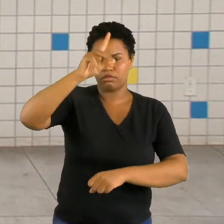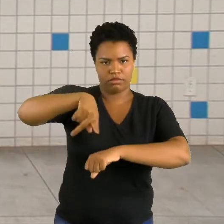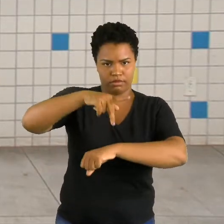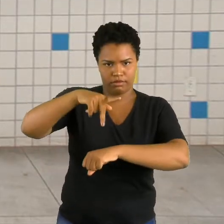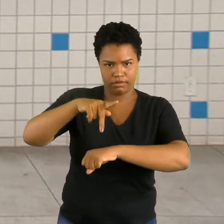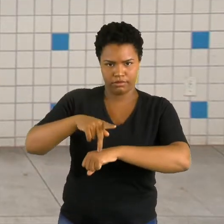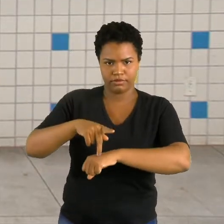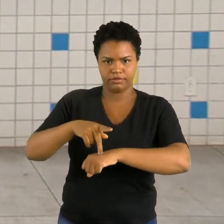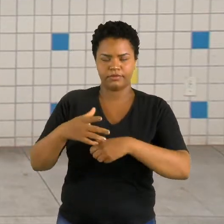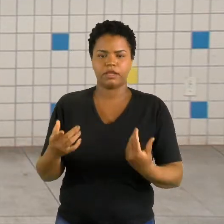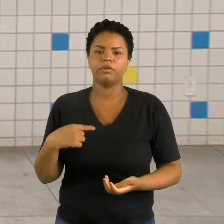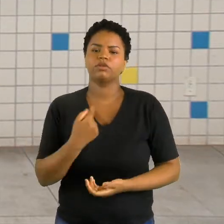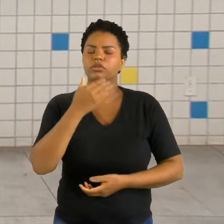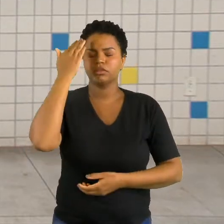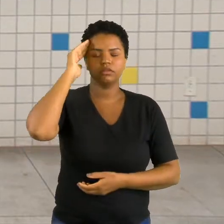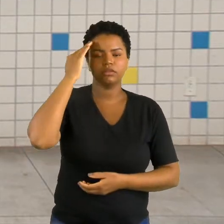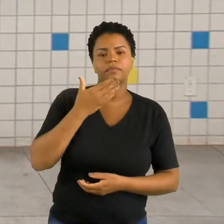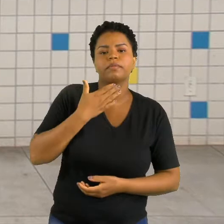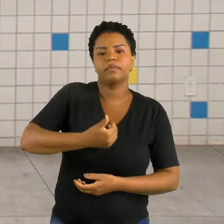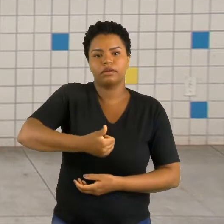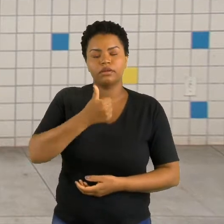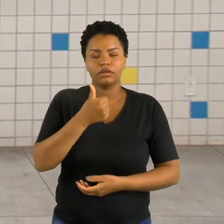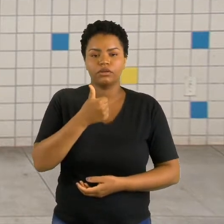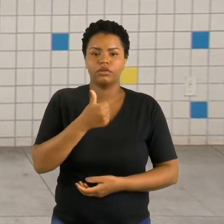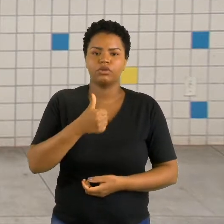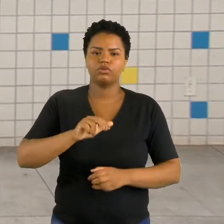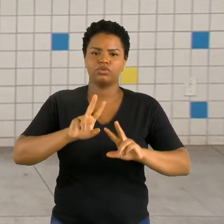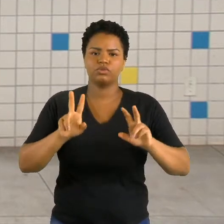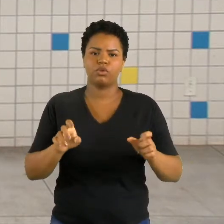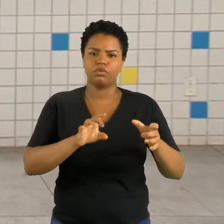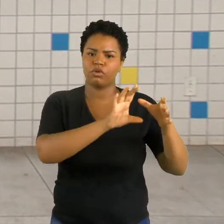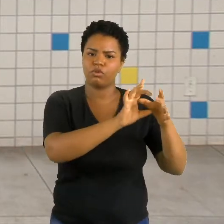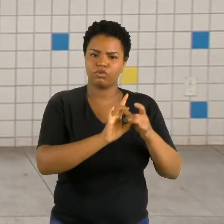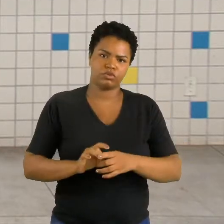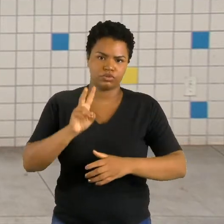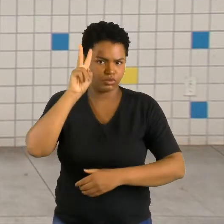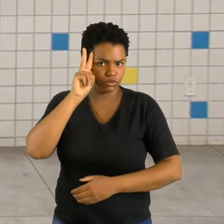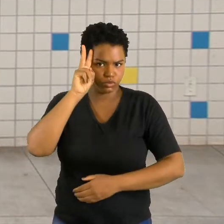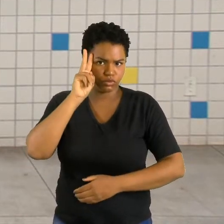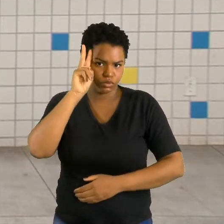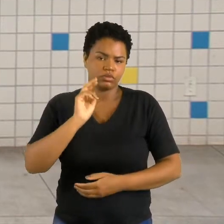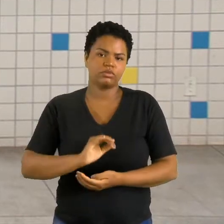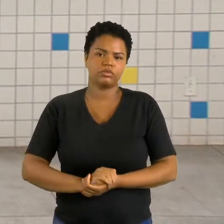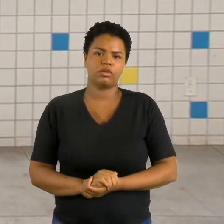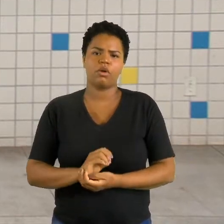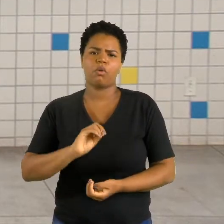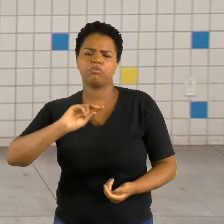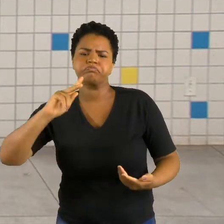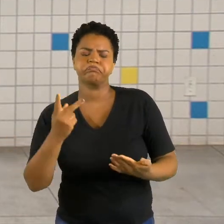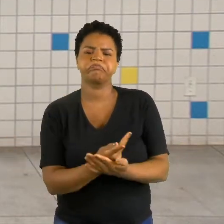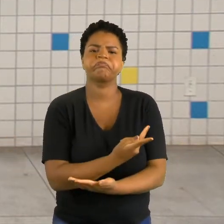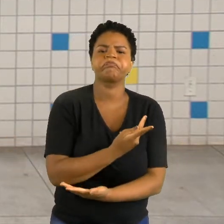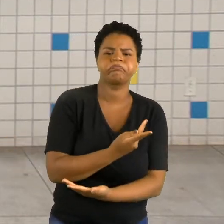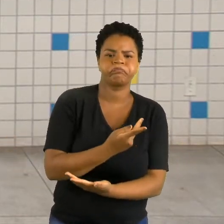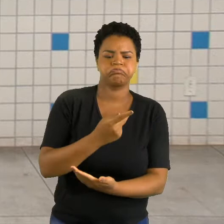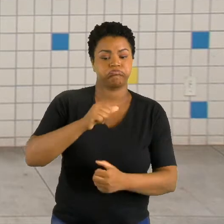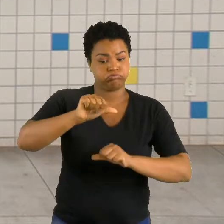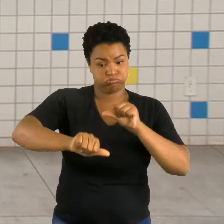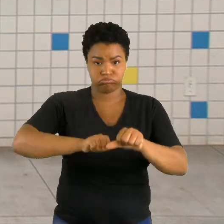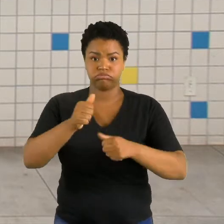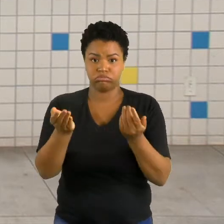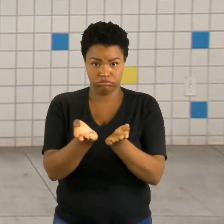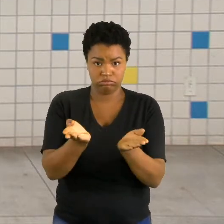Para nós entendermos melhor sobre os contextos históricos, o que ocasionou a Reforma